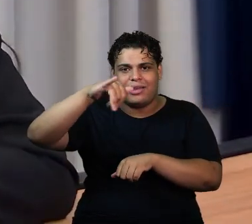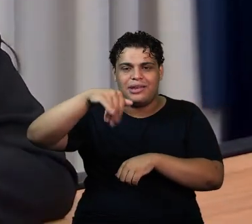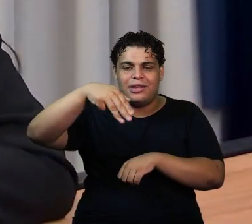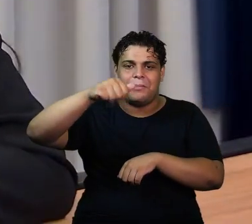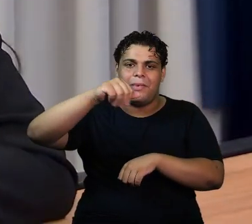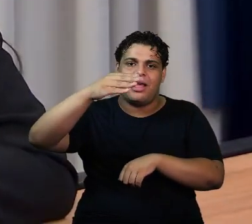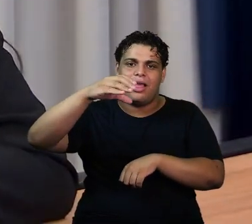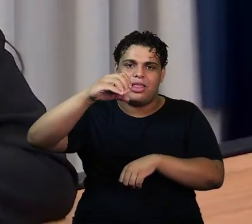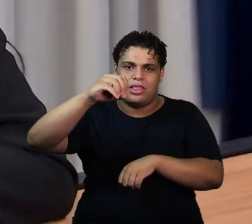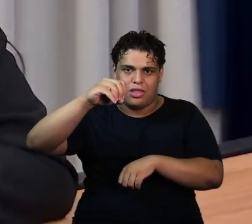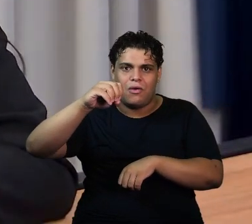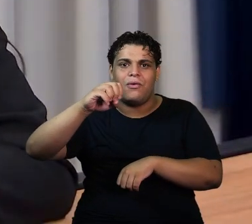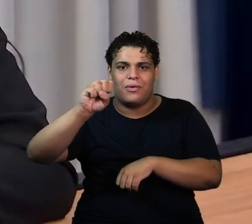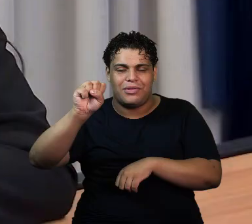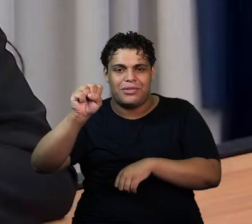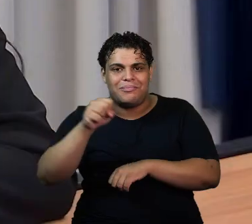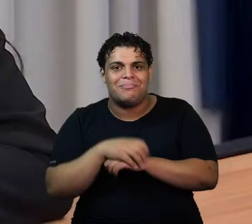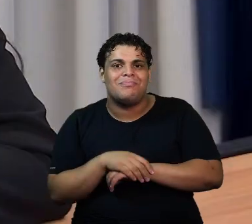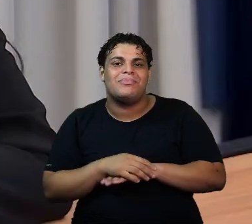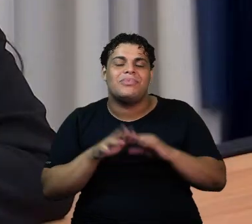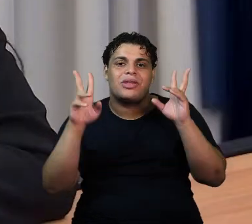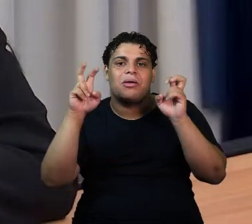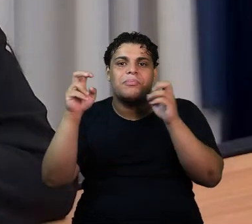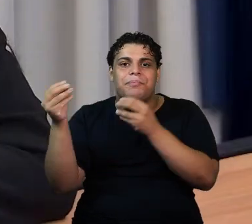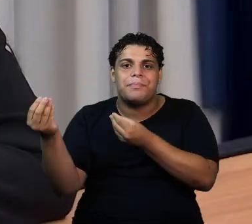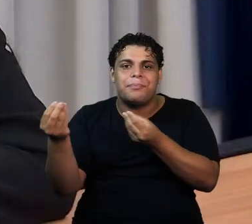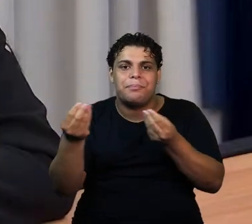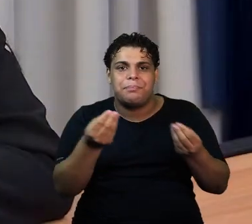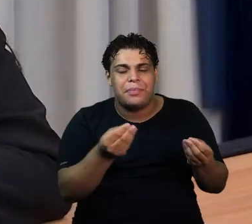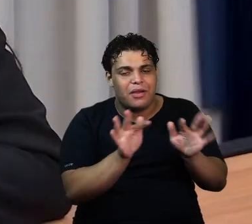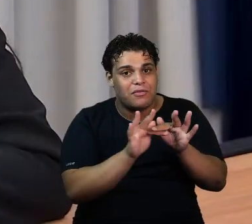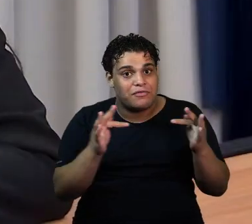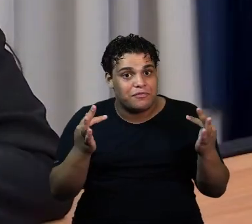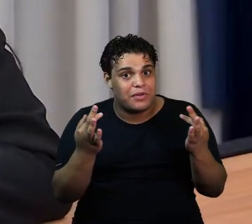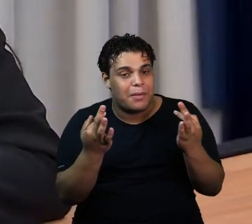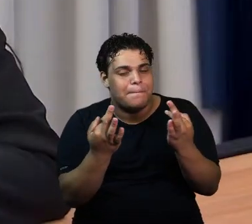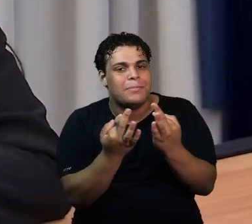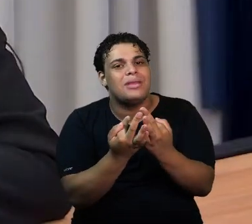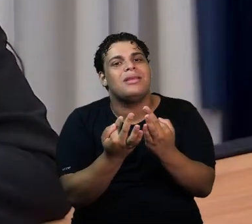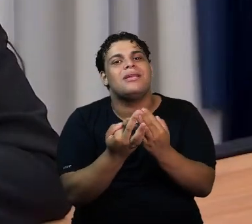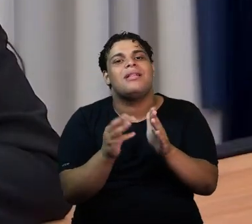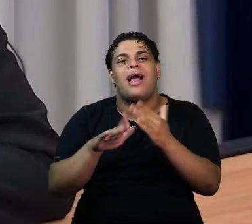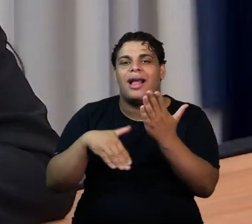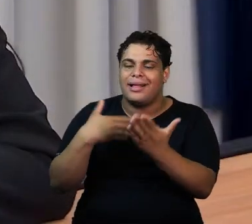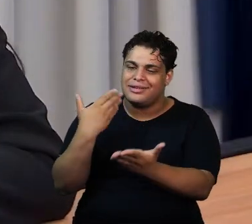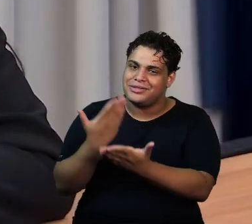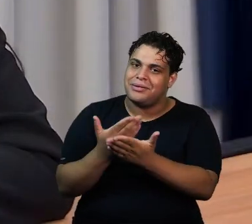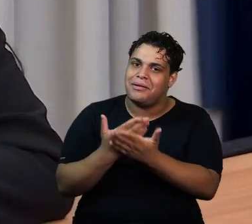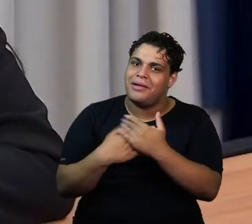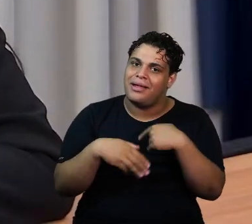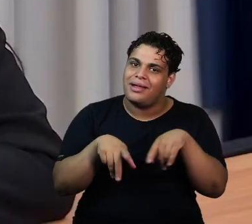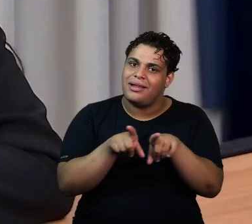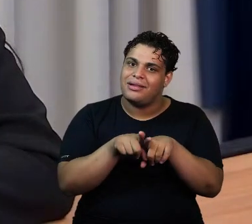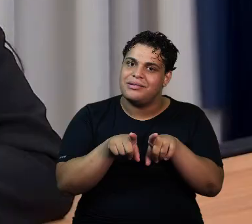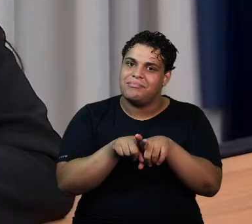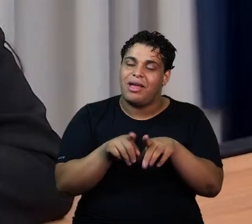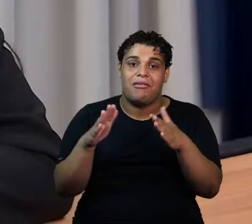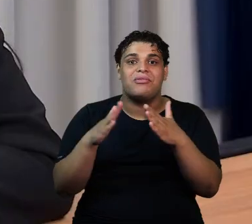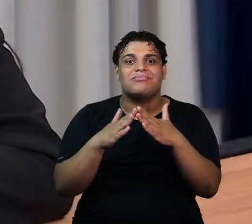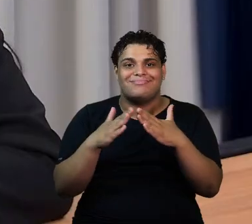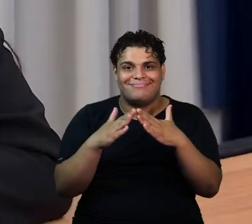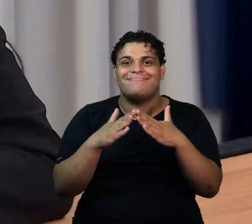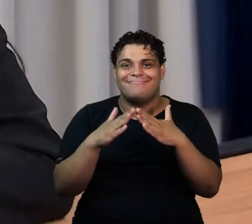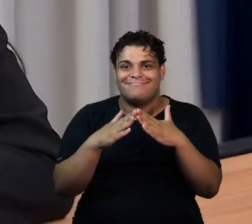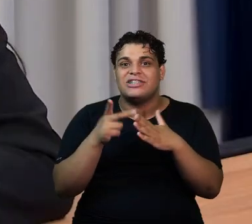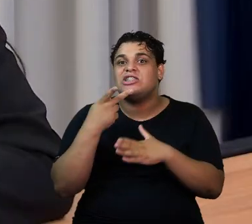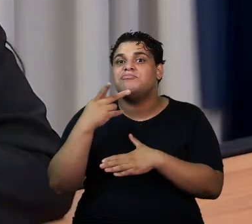de uma maneira leve, trazendo essa pauta para dentro das famílias, para dentro das escolas e também permear os lares,